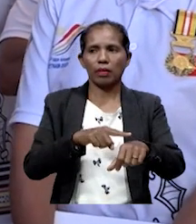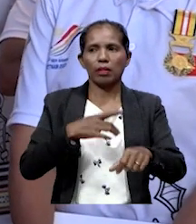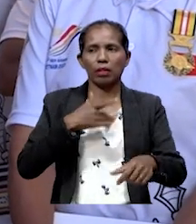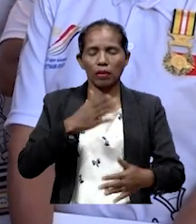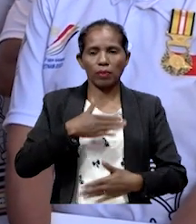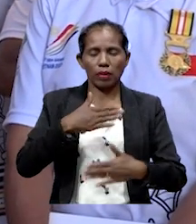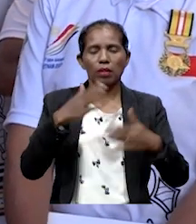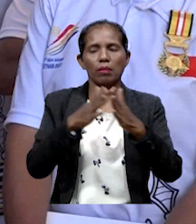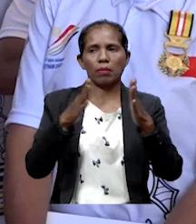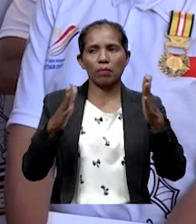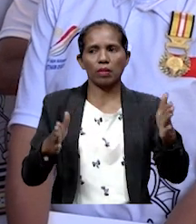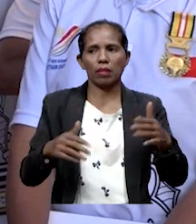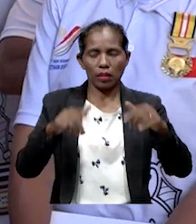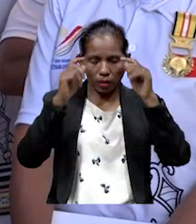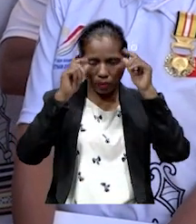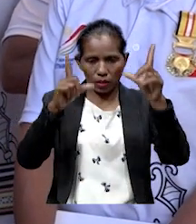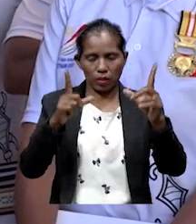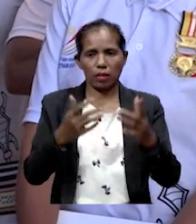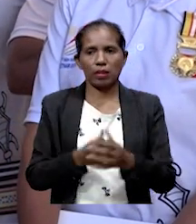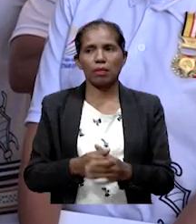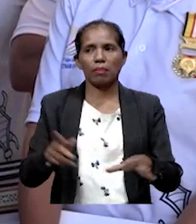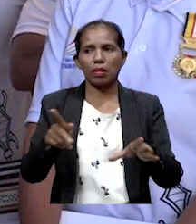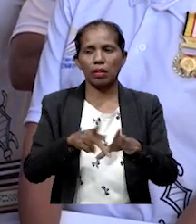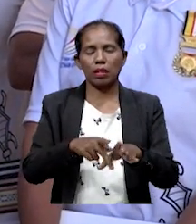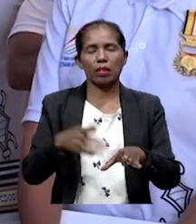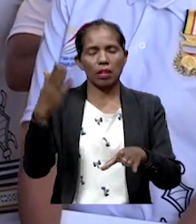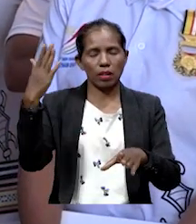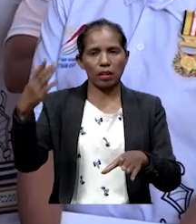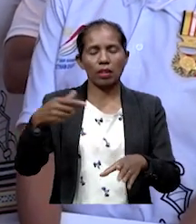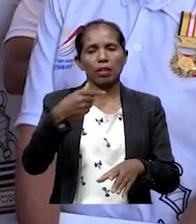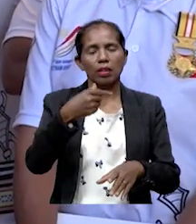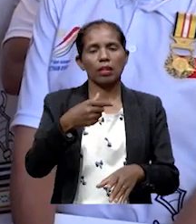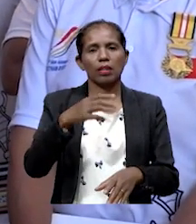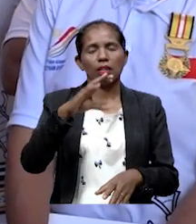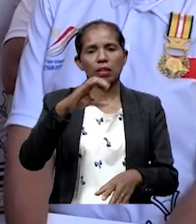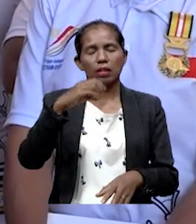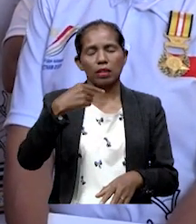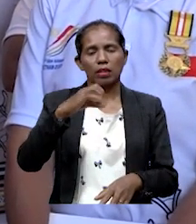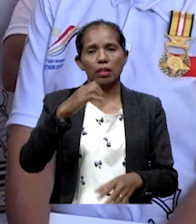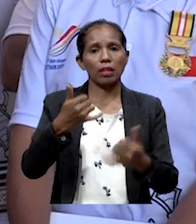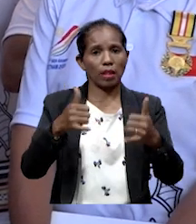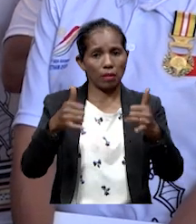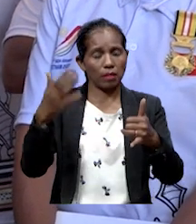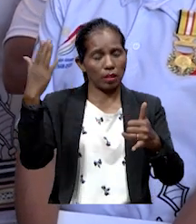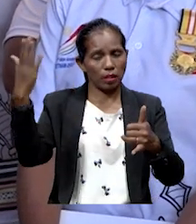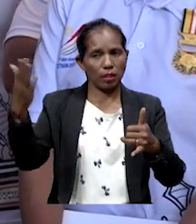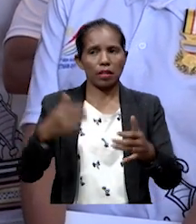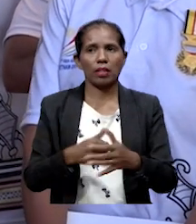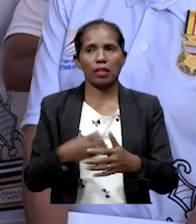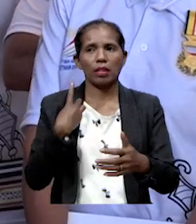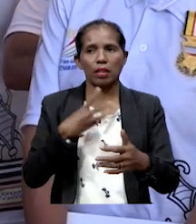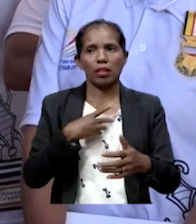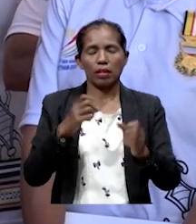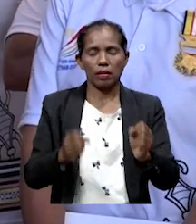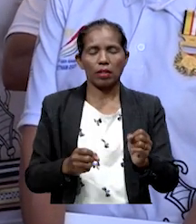a delegação de Timor-Leste também foi na Leste para participar desse Games. E tal, lá consegue conquistar o Samia, mas hoje é reconhecimento que